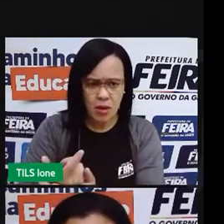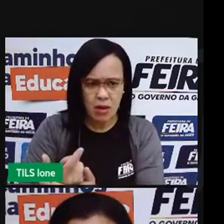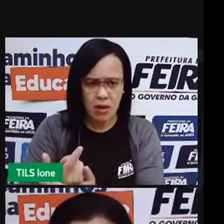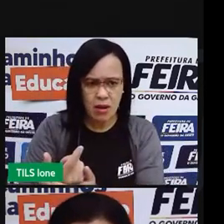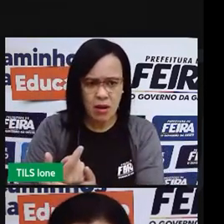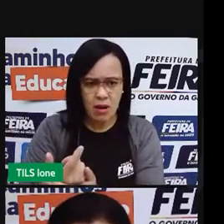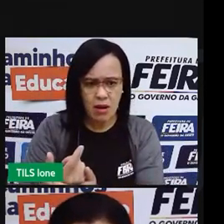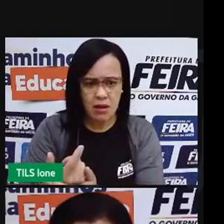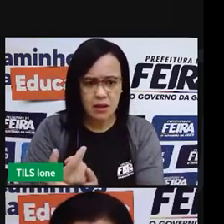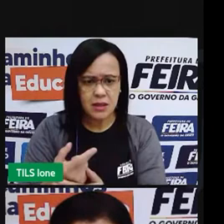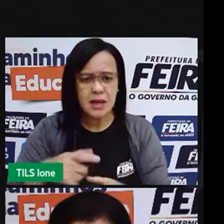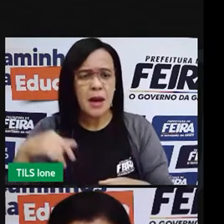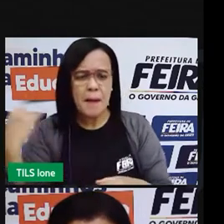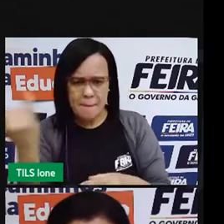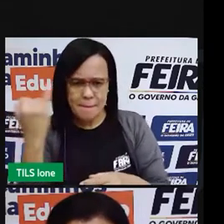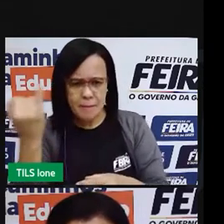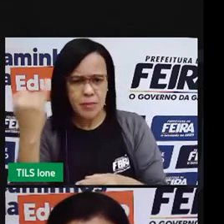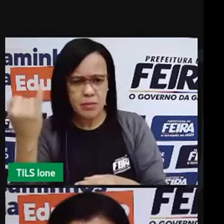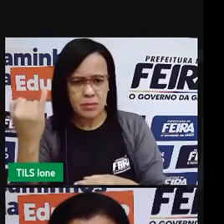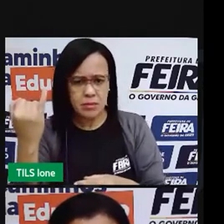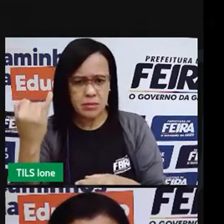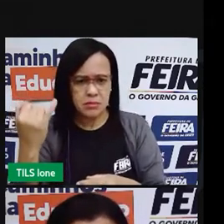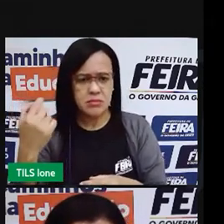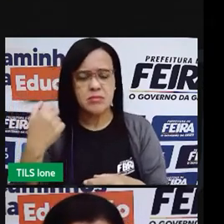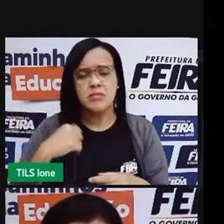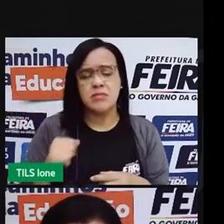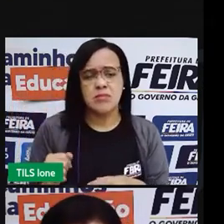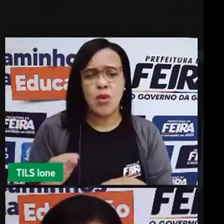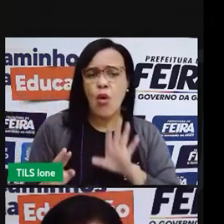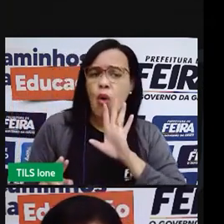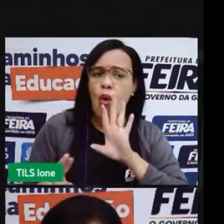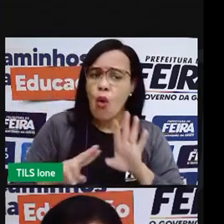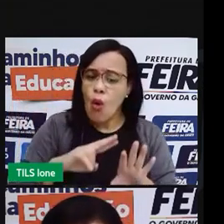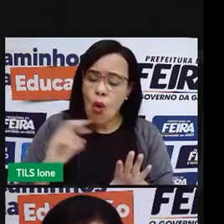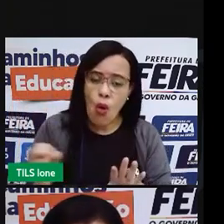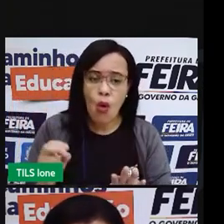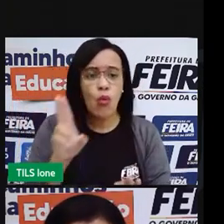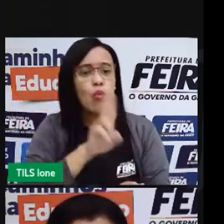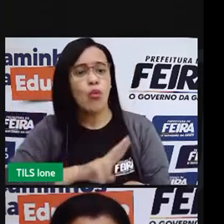Será que eu posso usar o que eu já tenho?